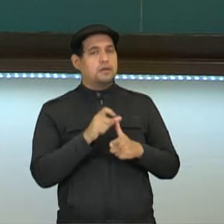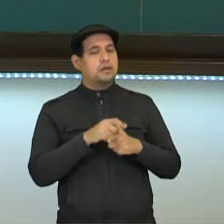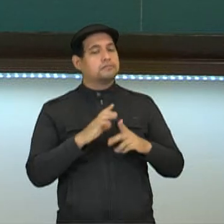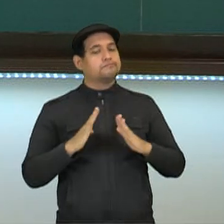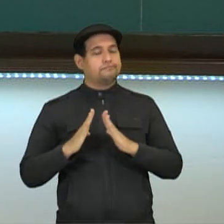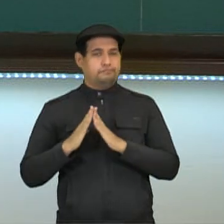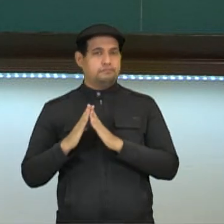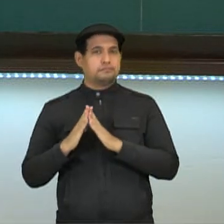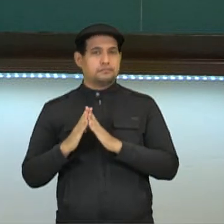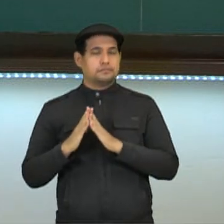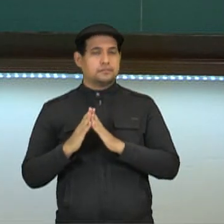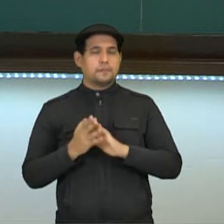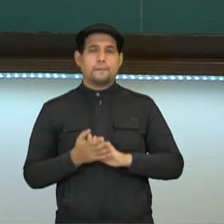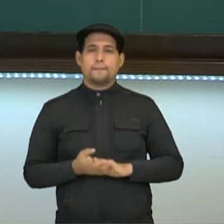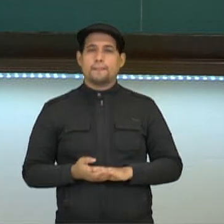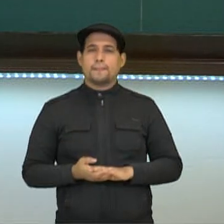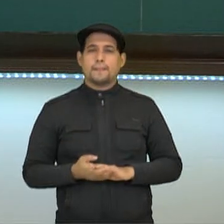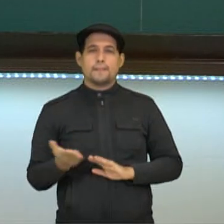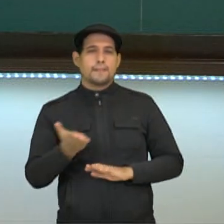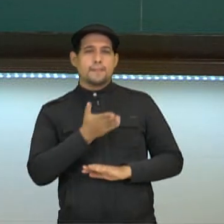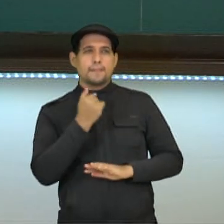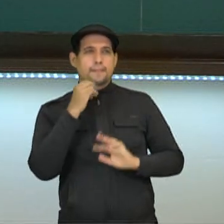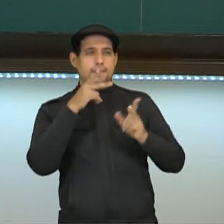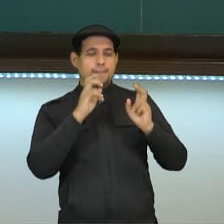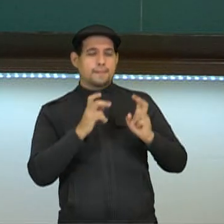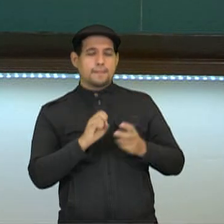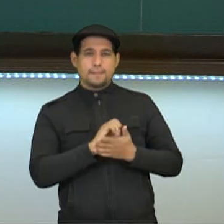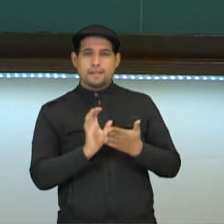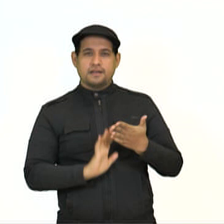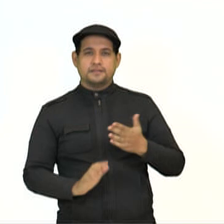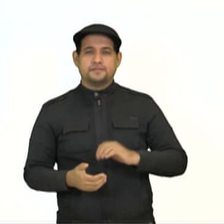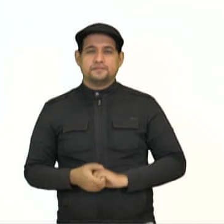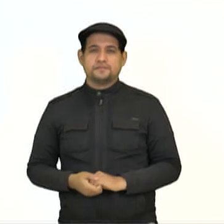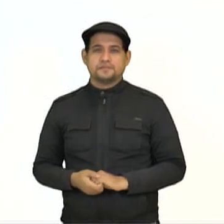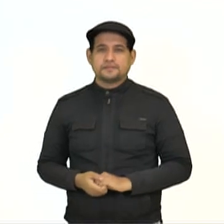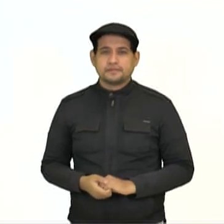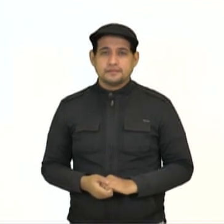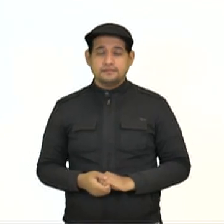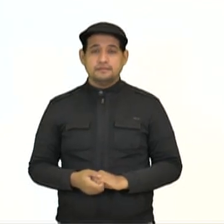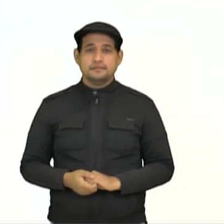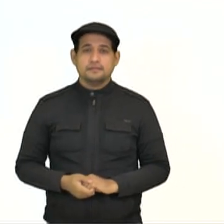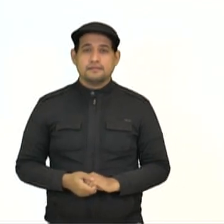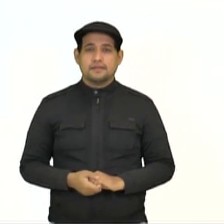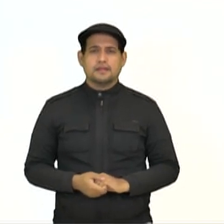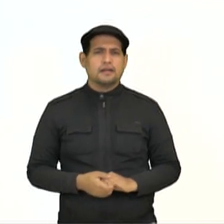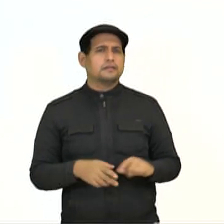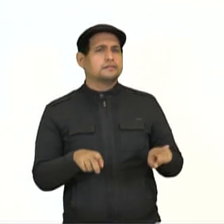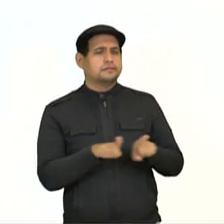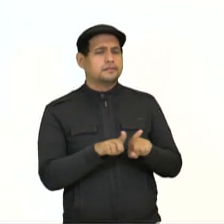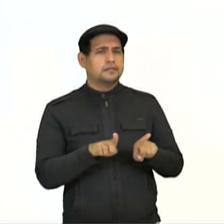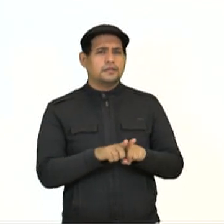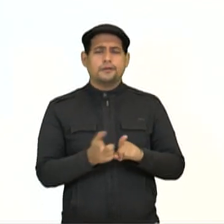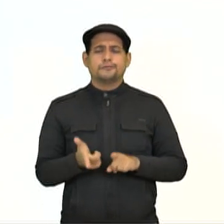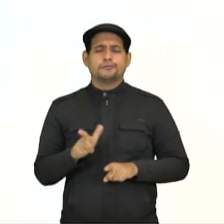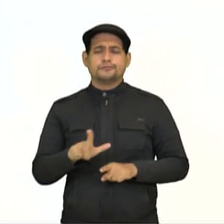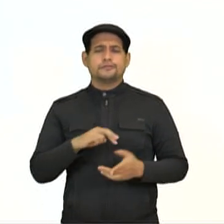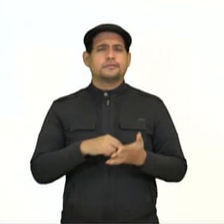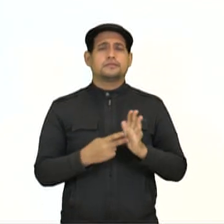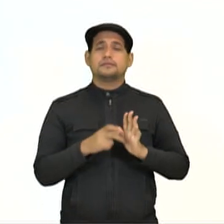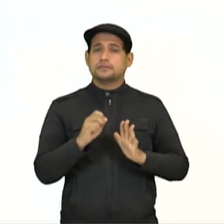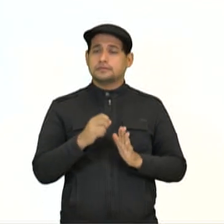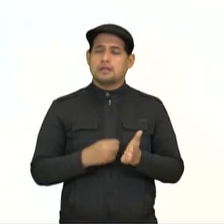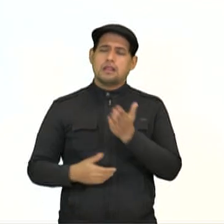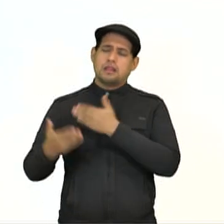um imóvel, certo? Vamos a mais um exercício. Também continua sendo lá